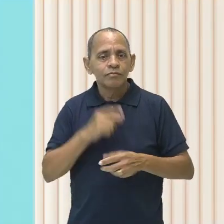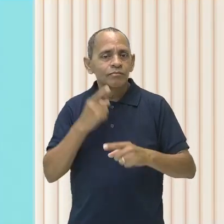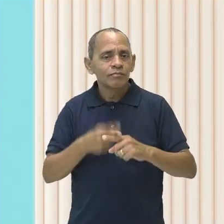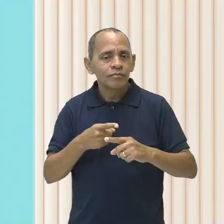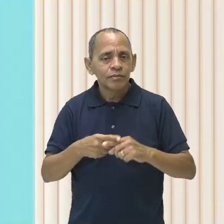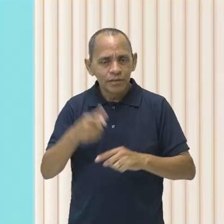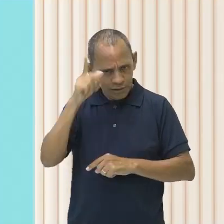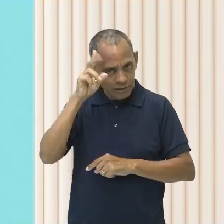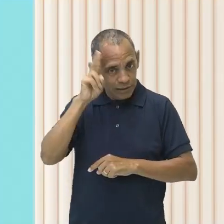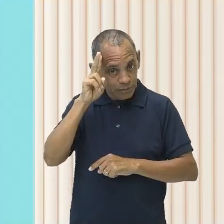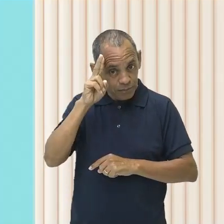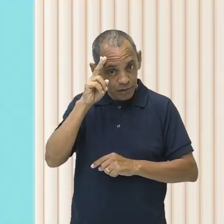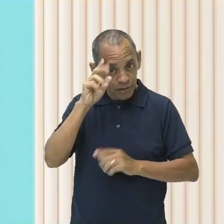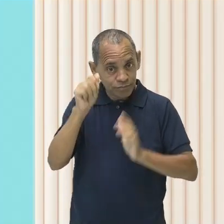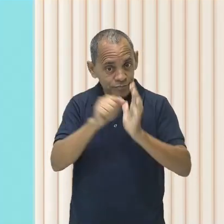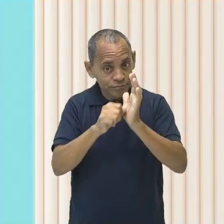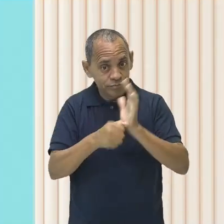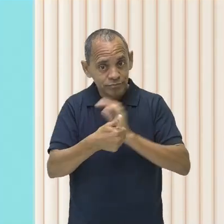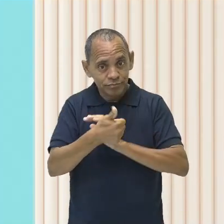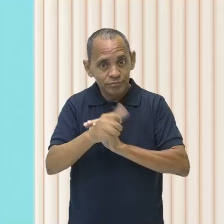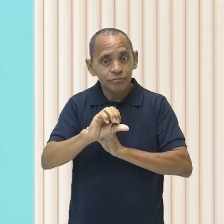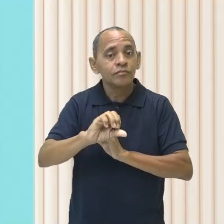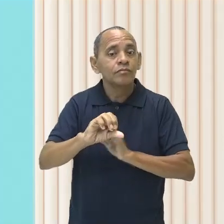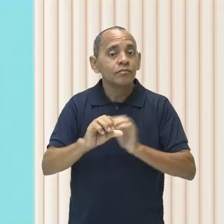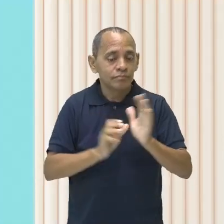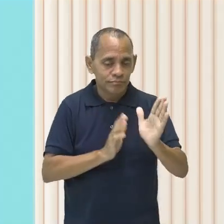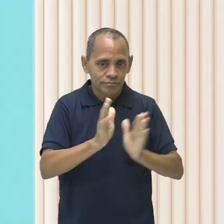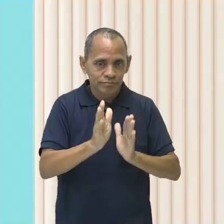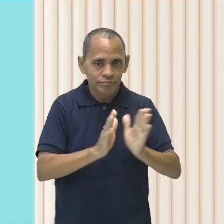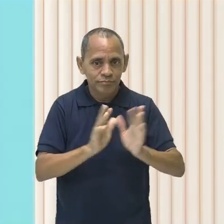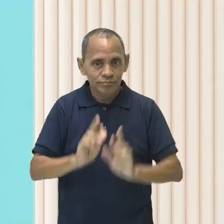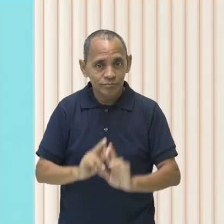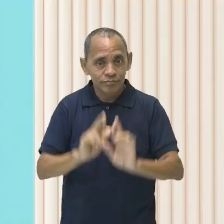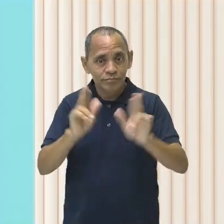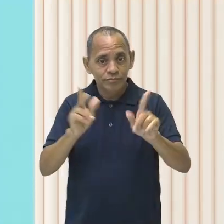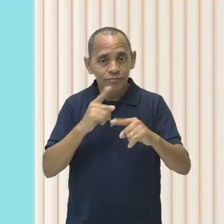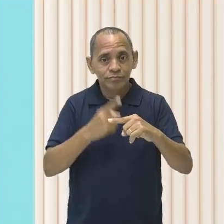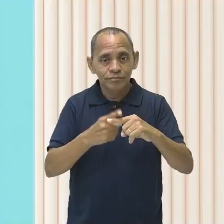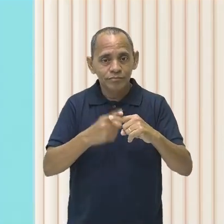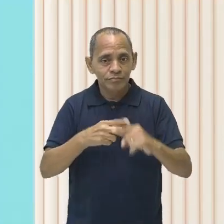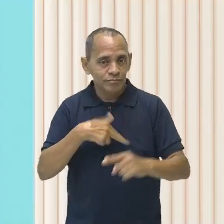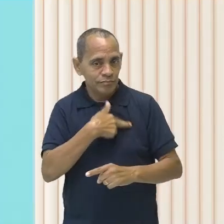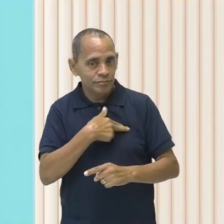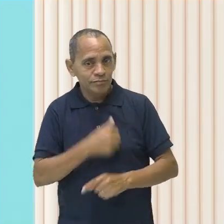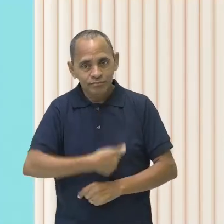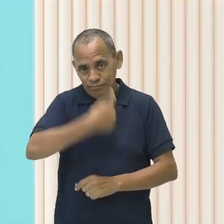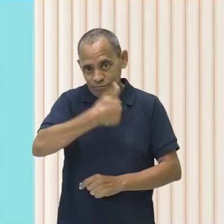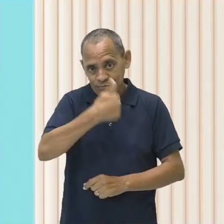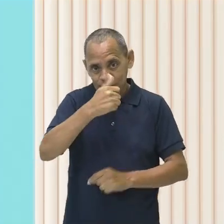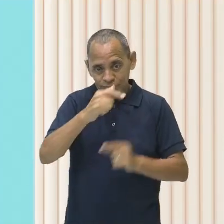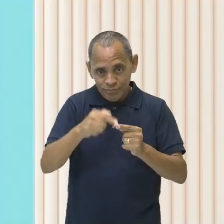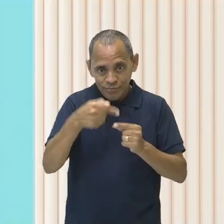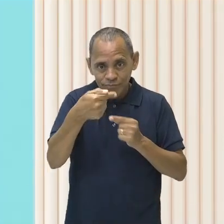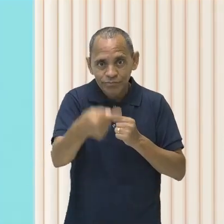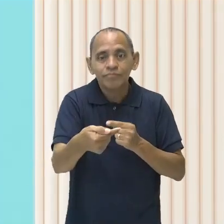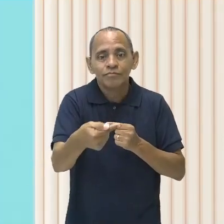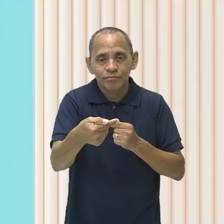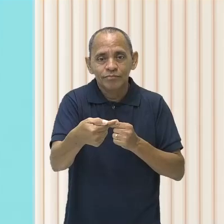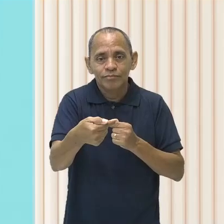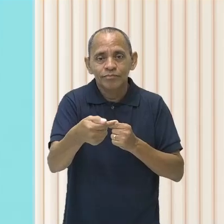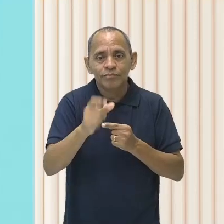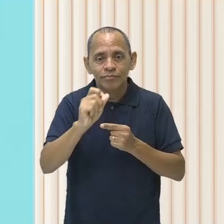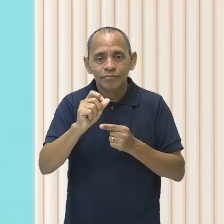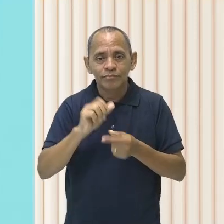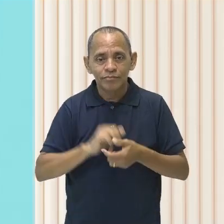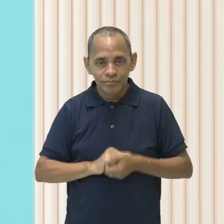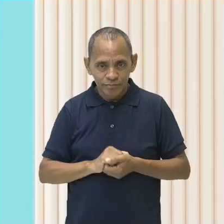século atrás, e percebam que eram momentos diferentes, porque o romantismo veio primeiro, certo? Depois veio o modernismo, então vejo que